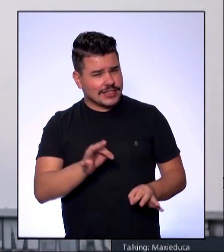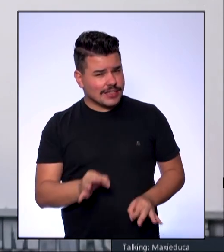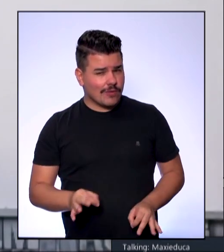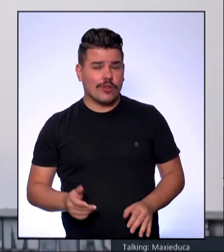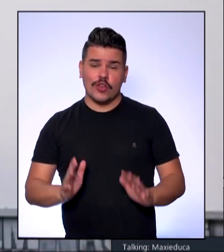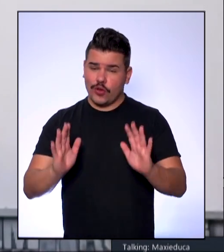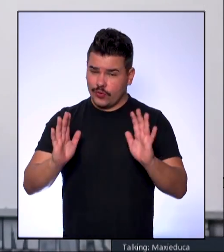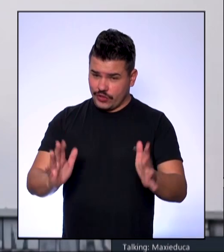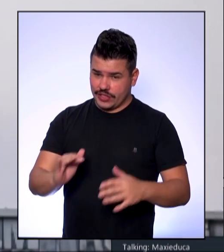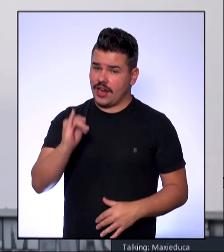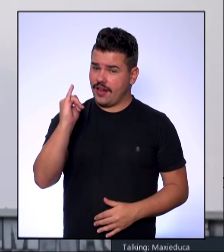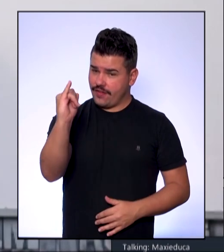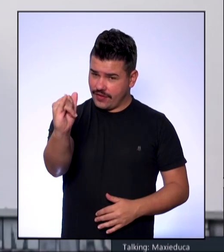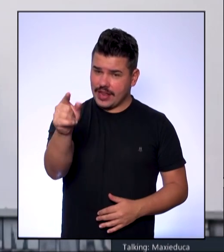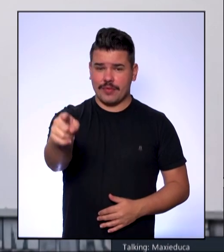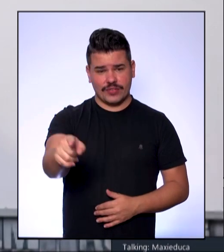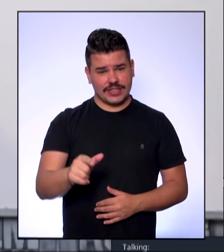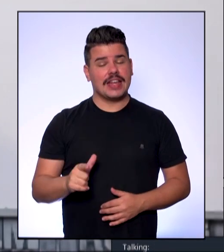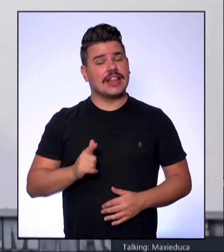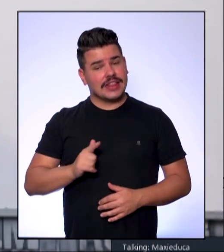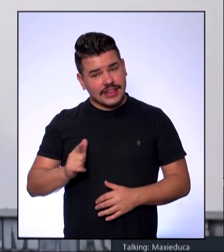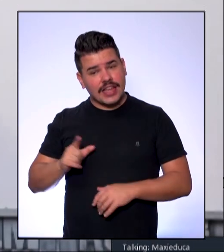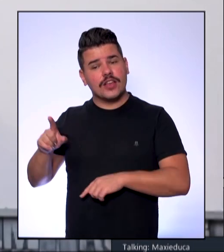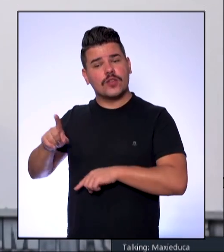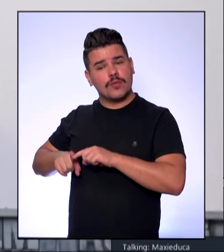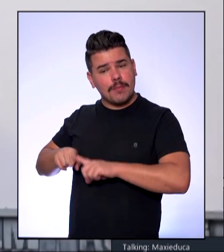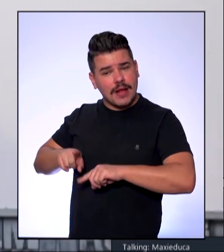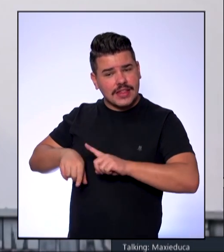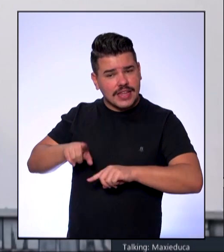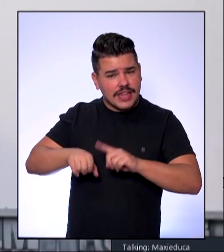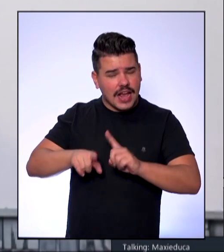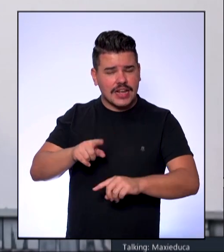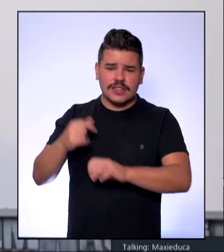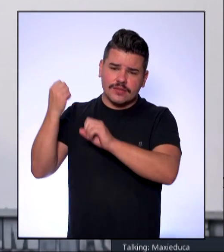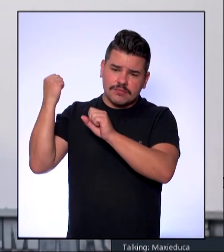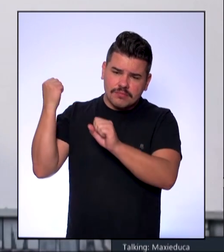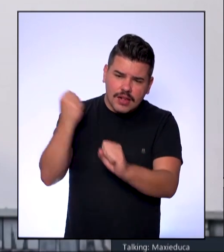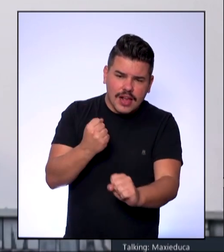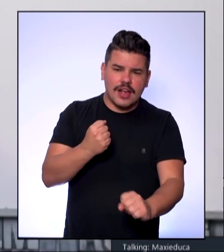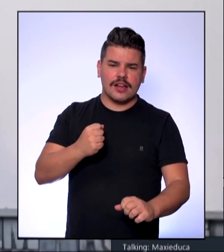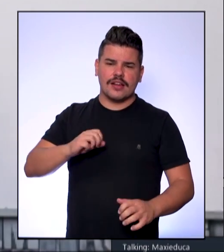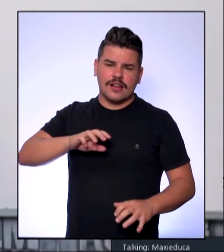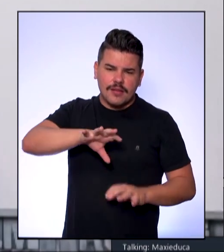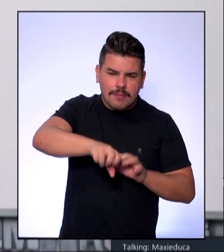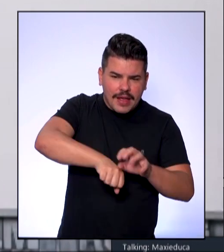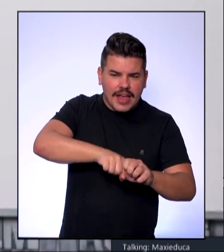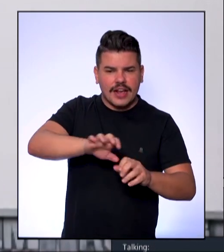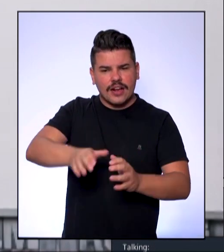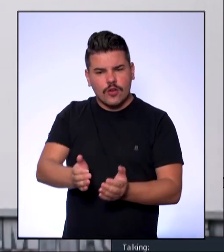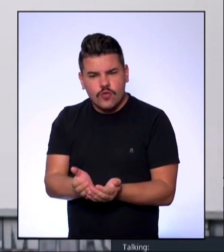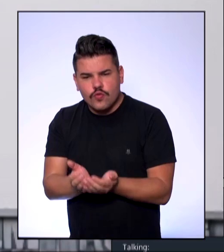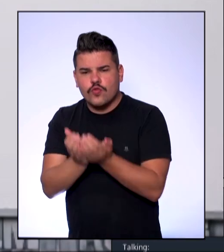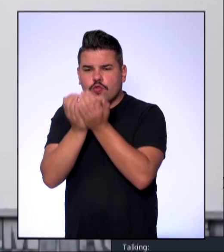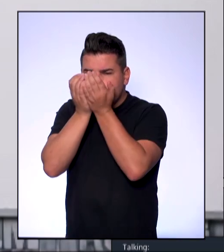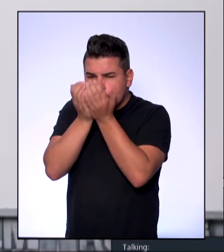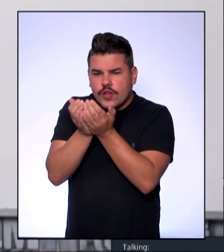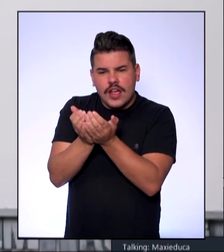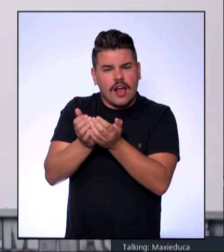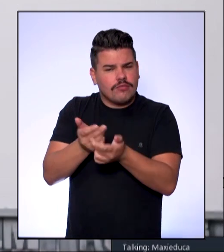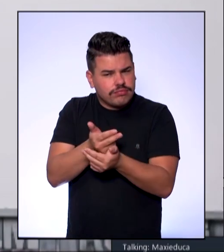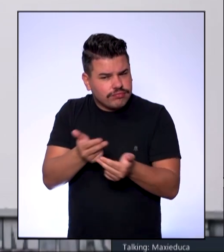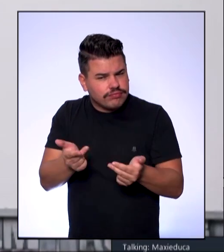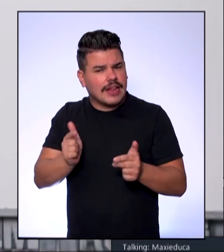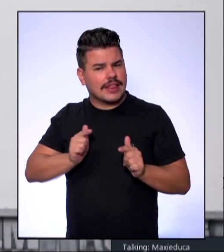você que nós temos utensílios. Fazemos uso. Mas aqui,